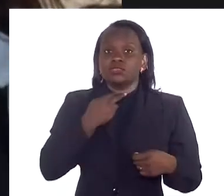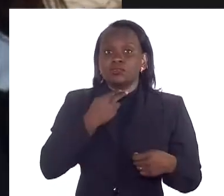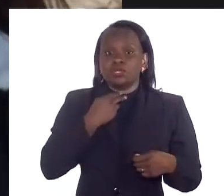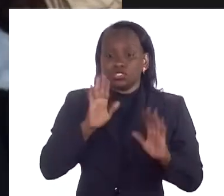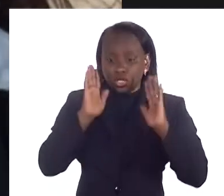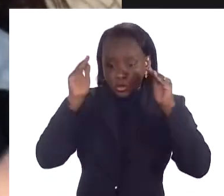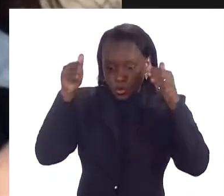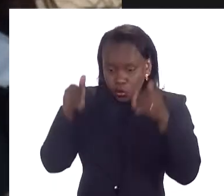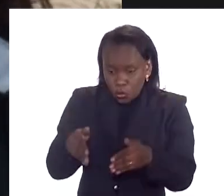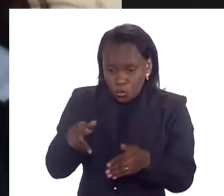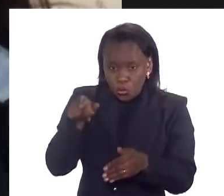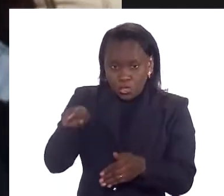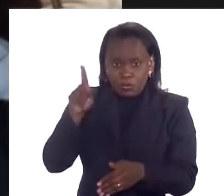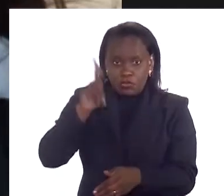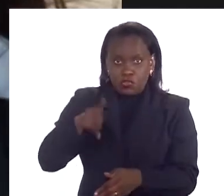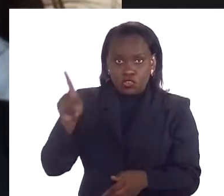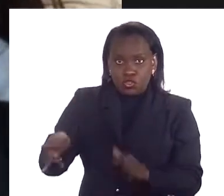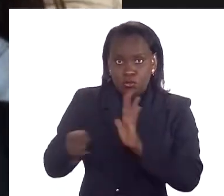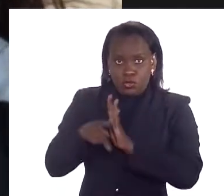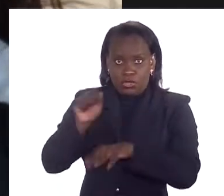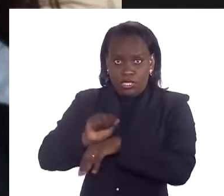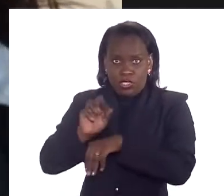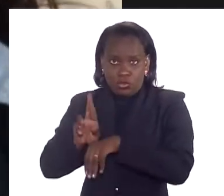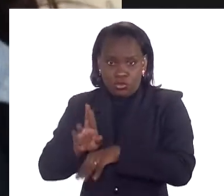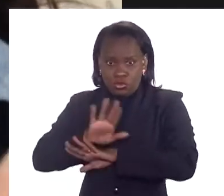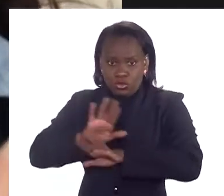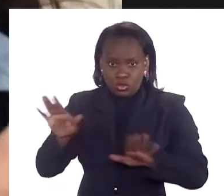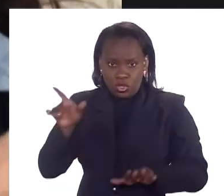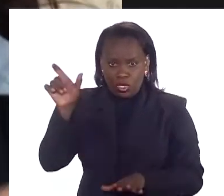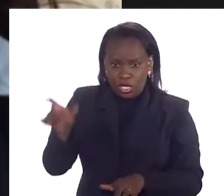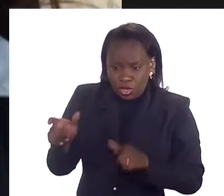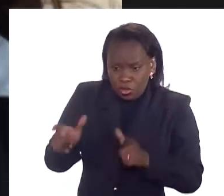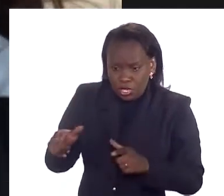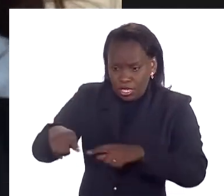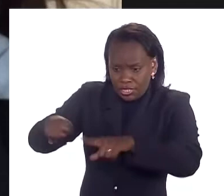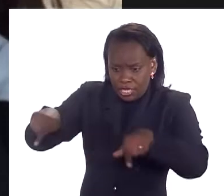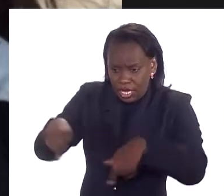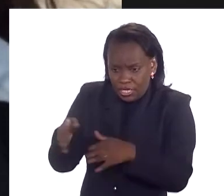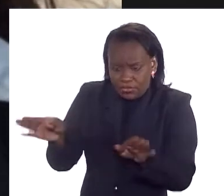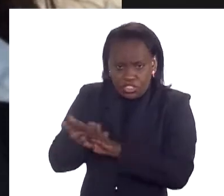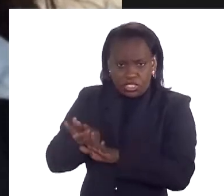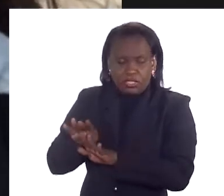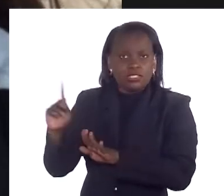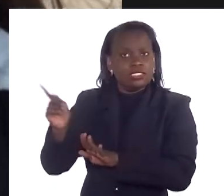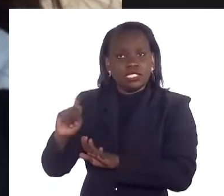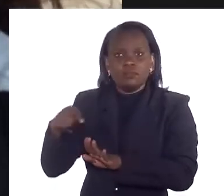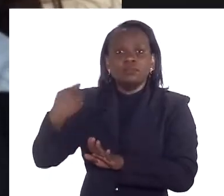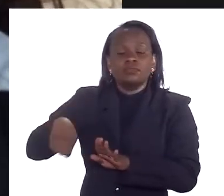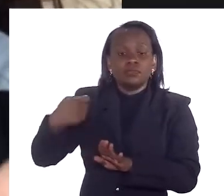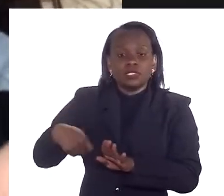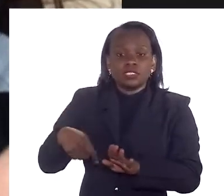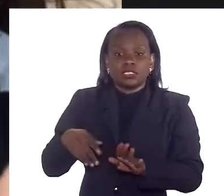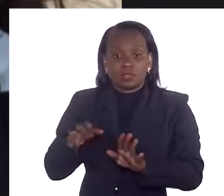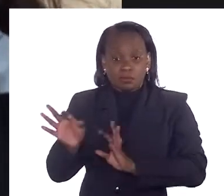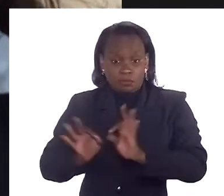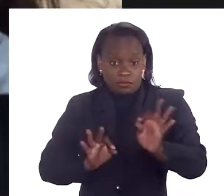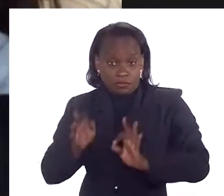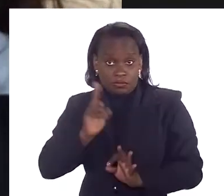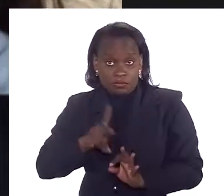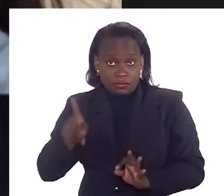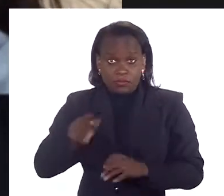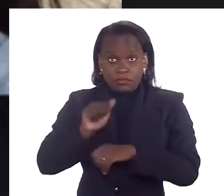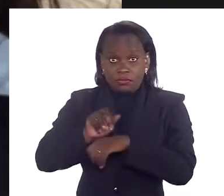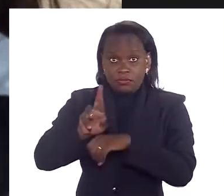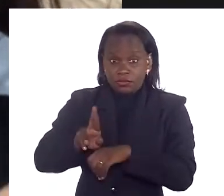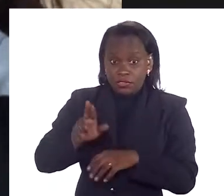não pode ficar centrado só na figura do professor da sala de recursos, naquele espaço fechado. É preciso que o plano que o